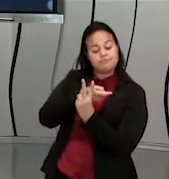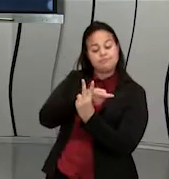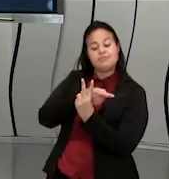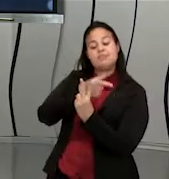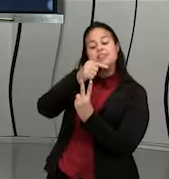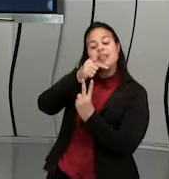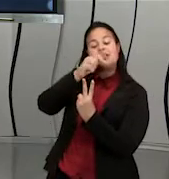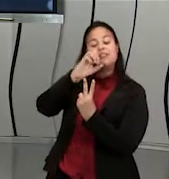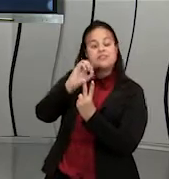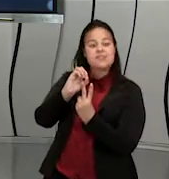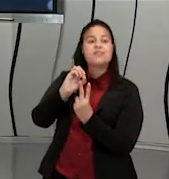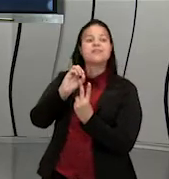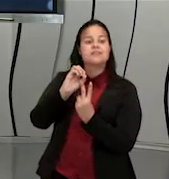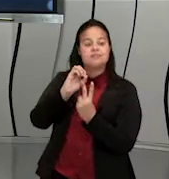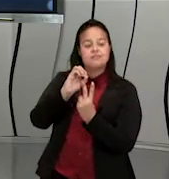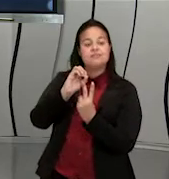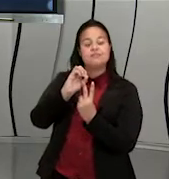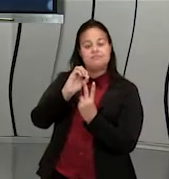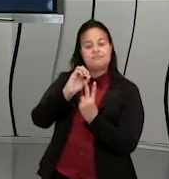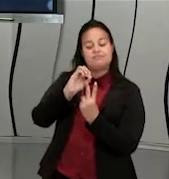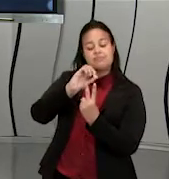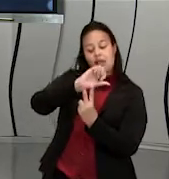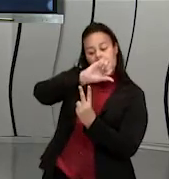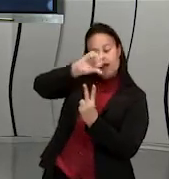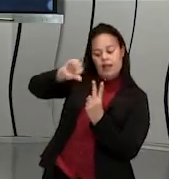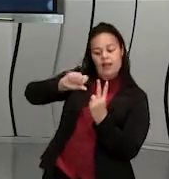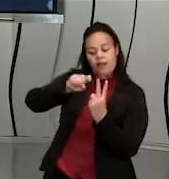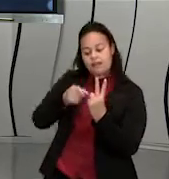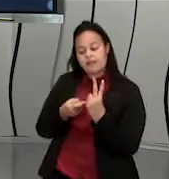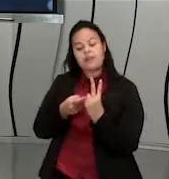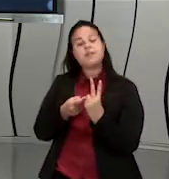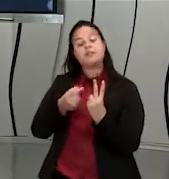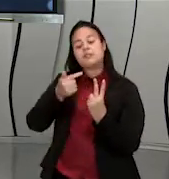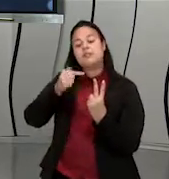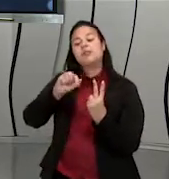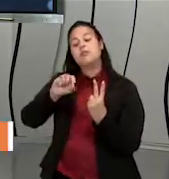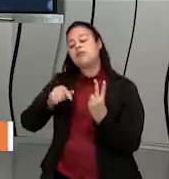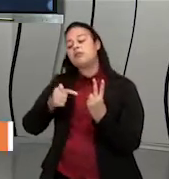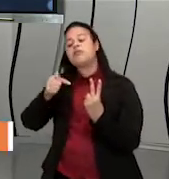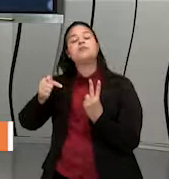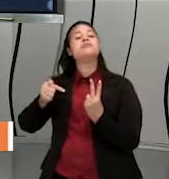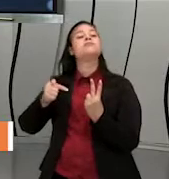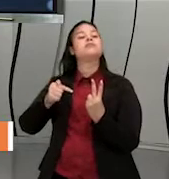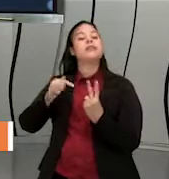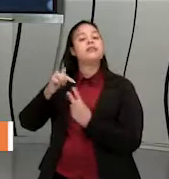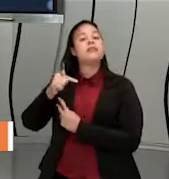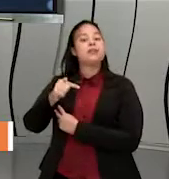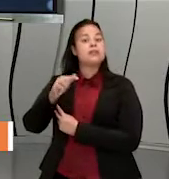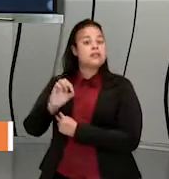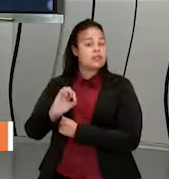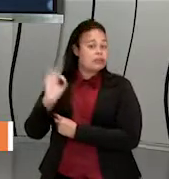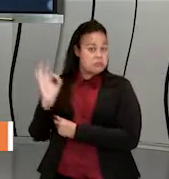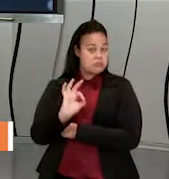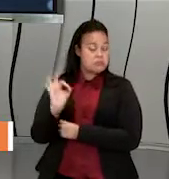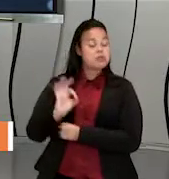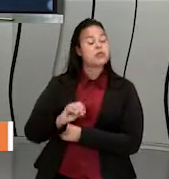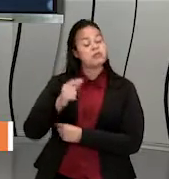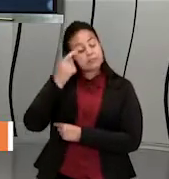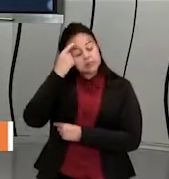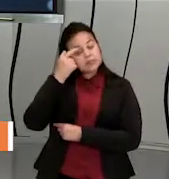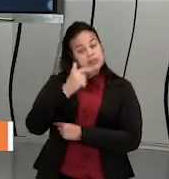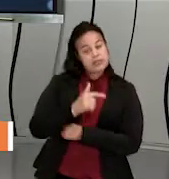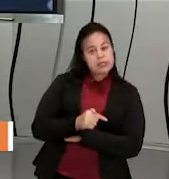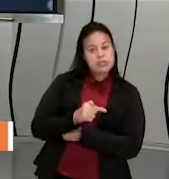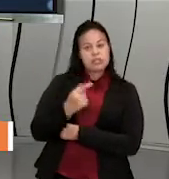e o 0, então a vírgula vem para cá, que é o que está aqui, 70,7. Então 70%, você pode pensar em 70,